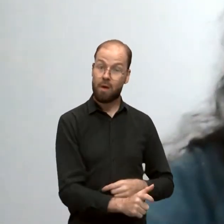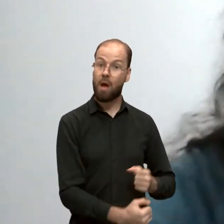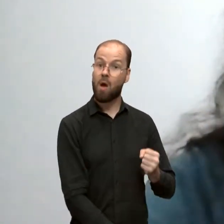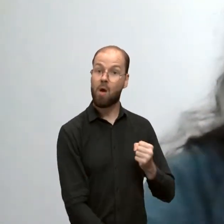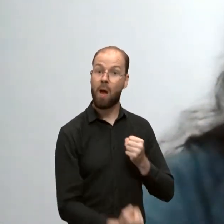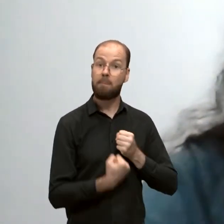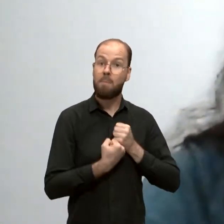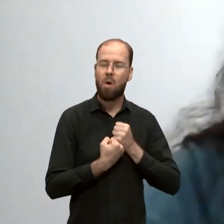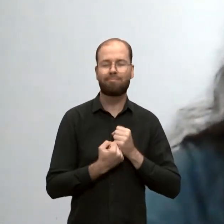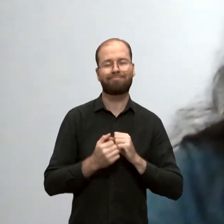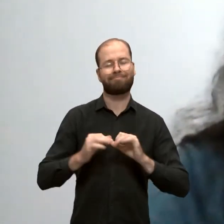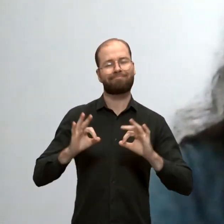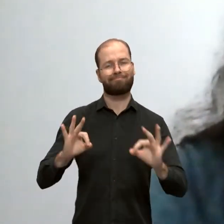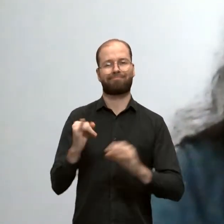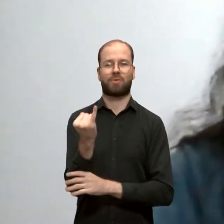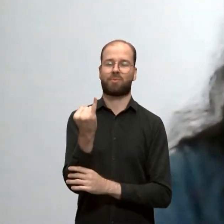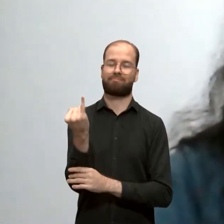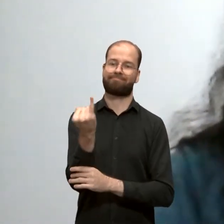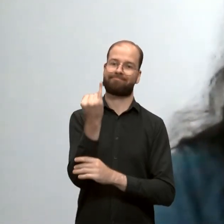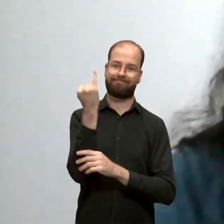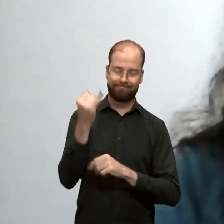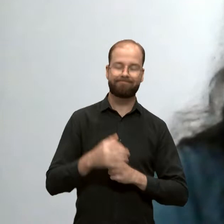fundamental.